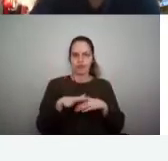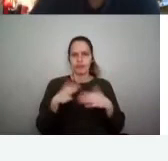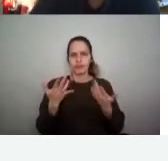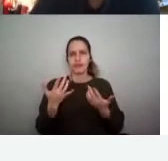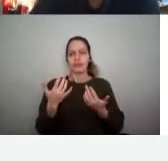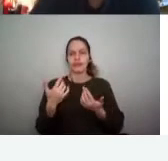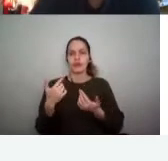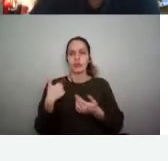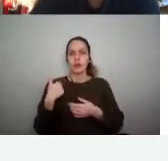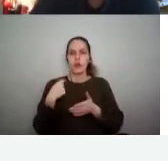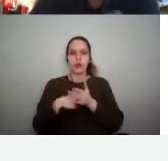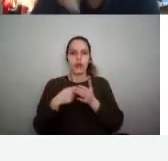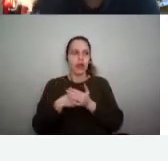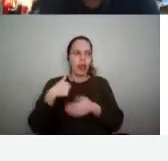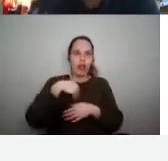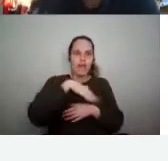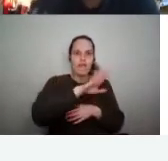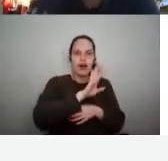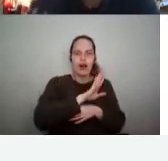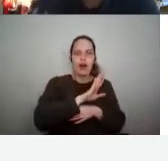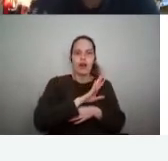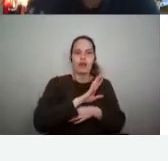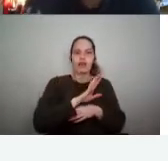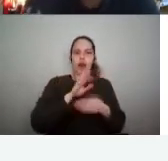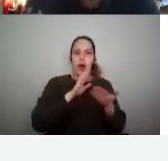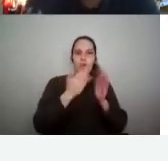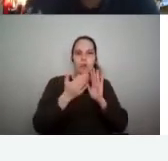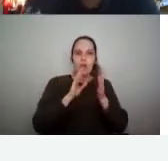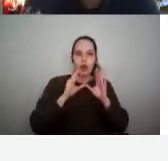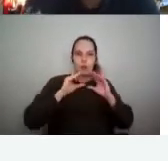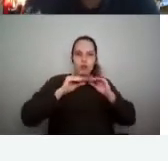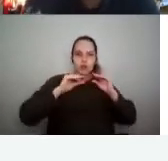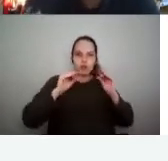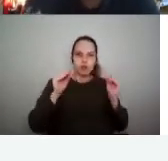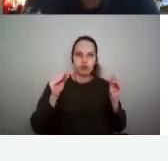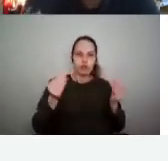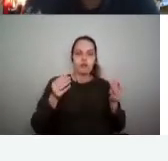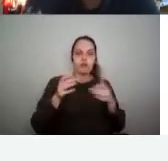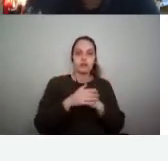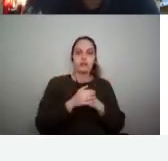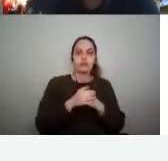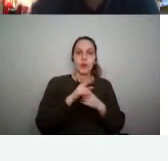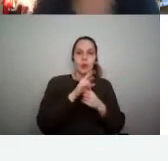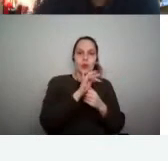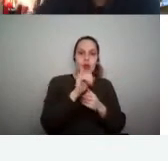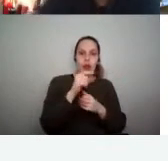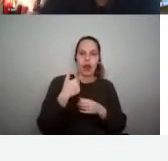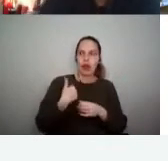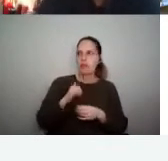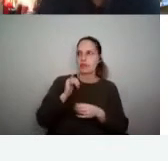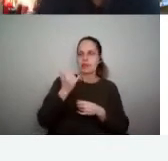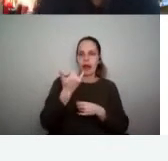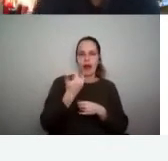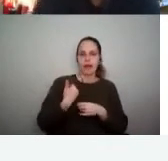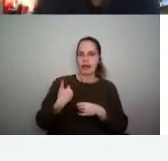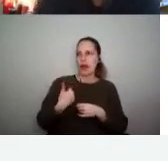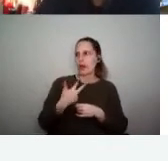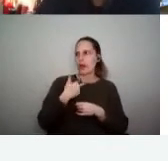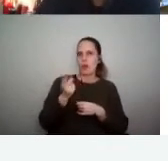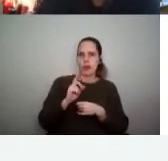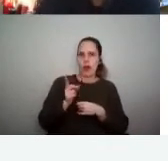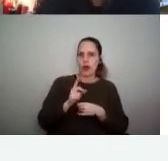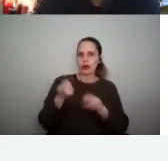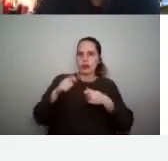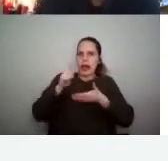dá para te trazer bonecos assim, porque, né, é um ambiente limpo, né? E então tu não vai poder usar para atender essa criança, o